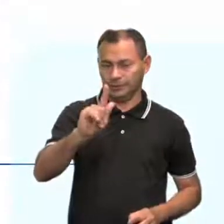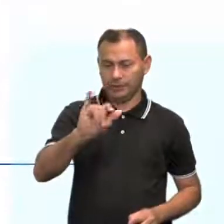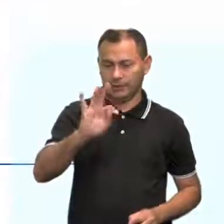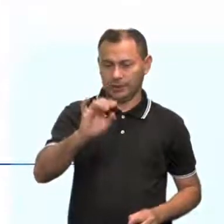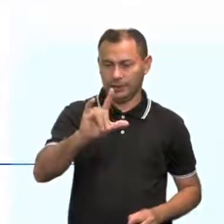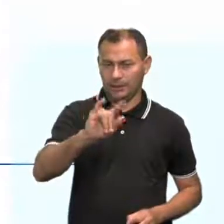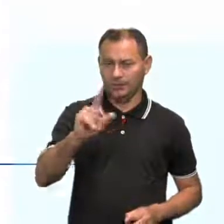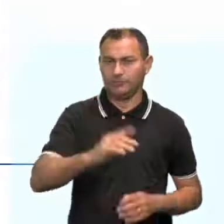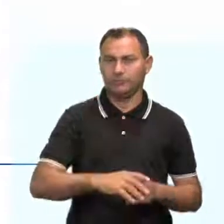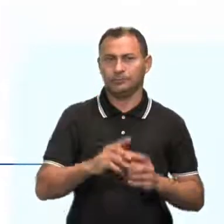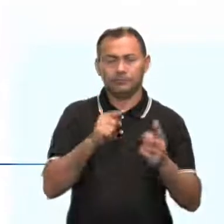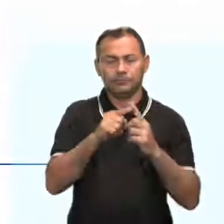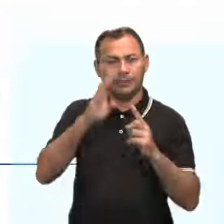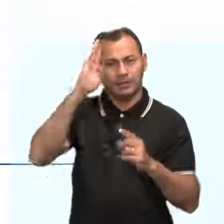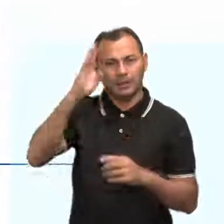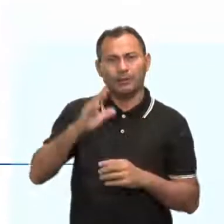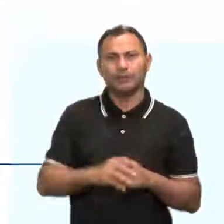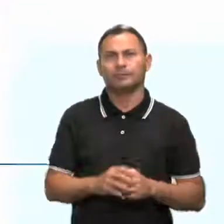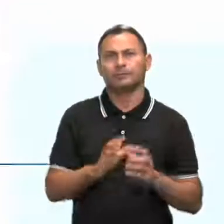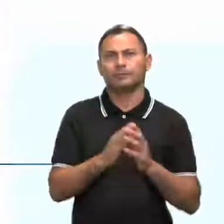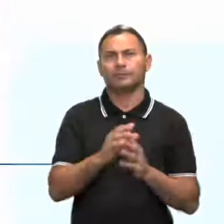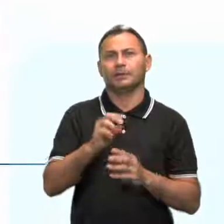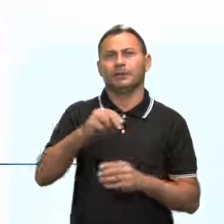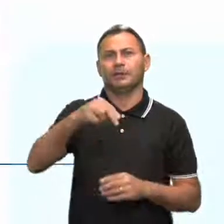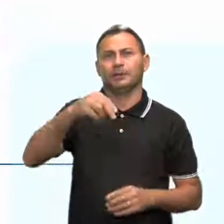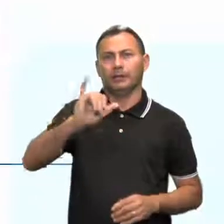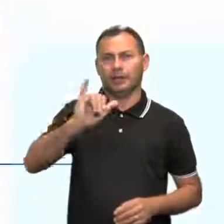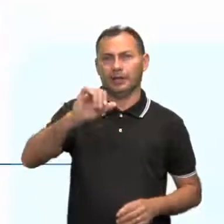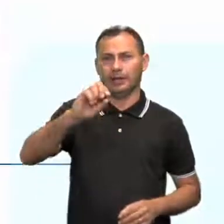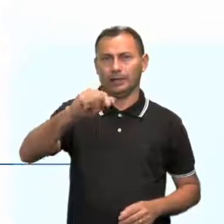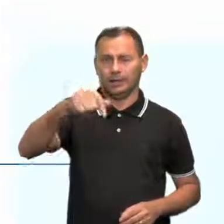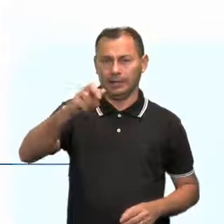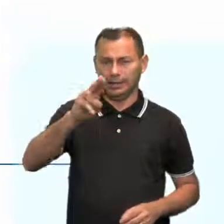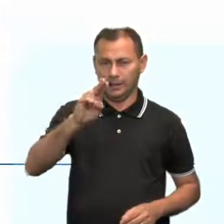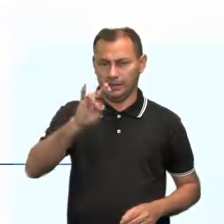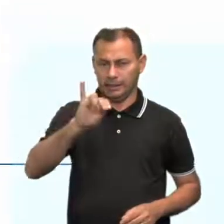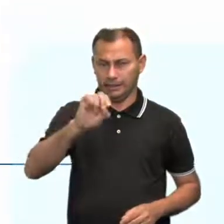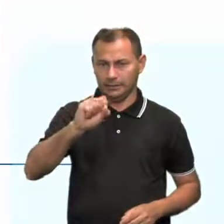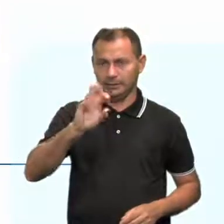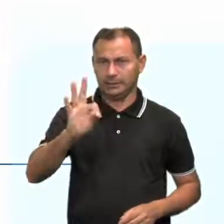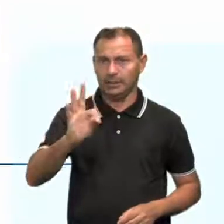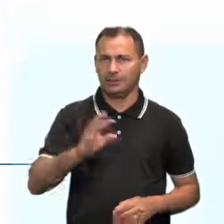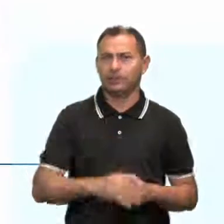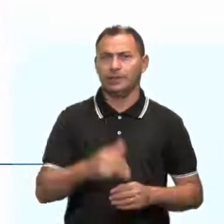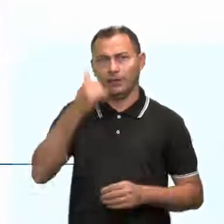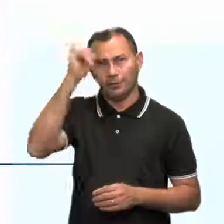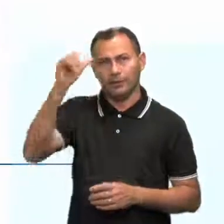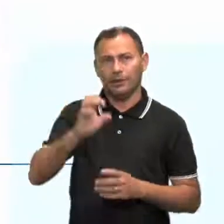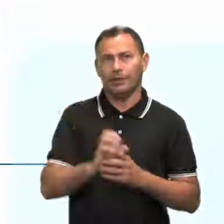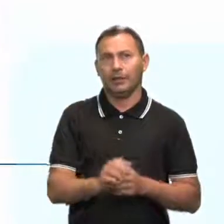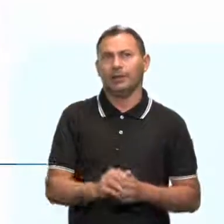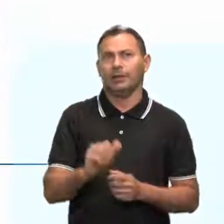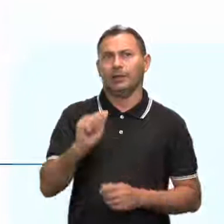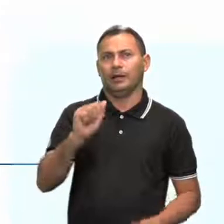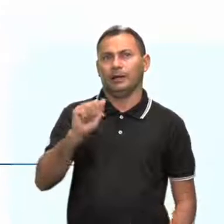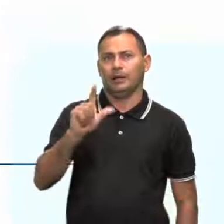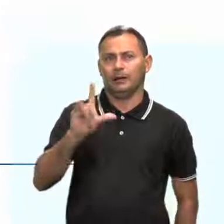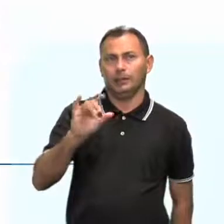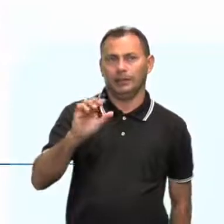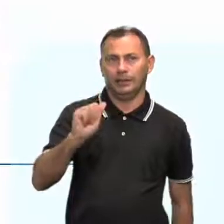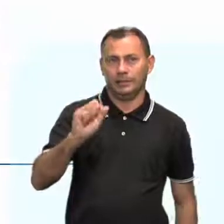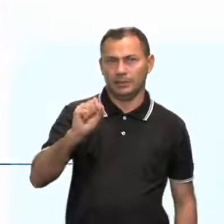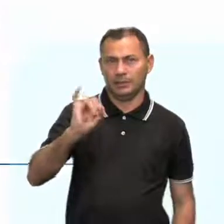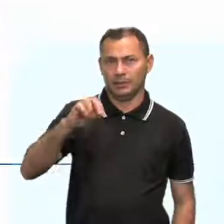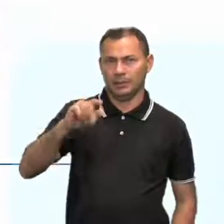mais fundamental é o chamado critério de Nyquist. Porque com esse critério você evita o aliasing. Isso